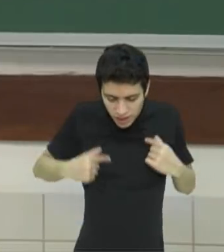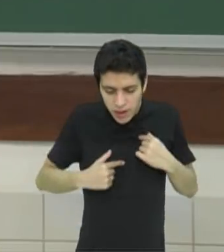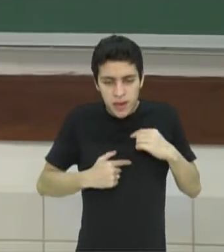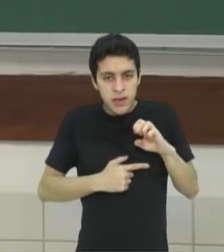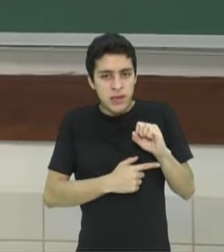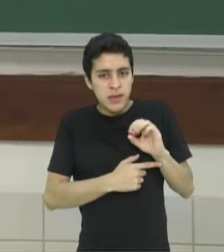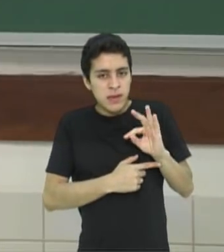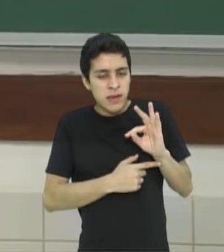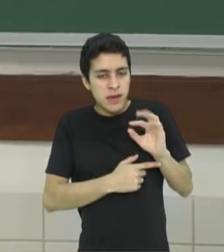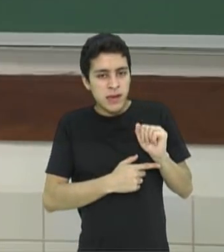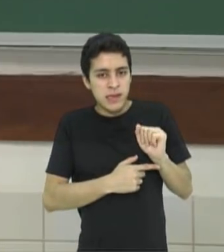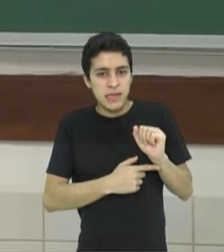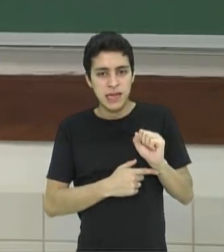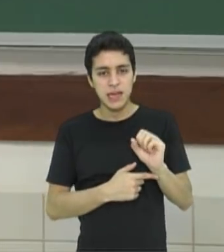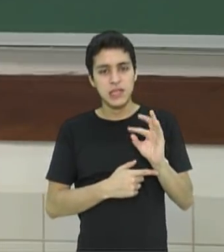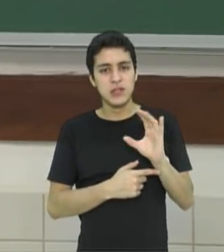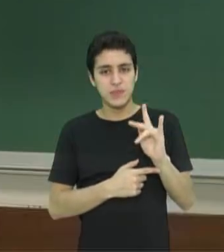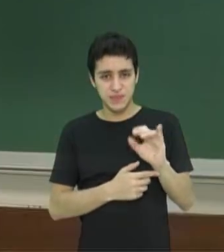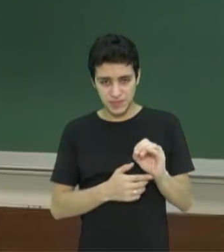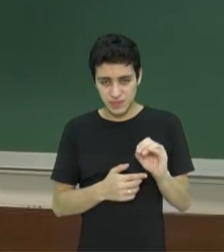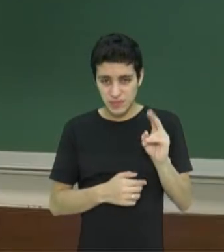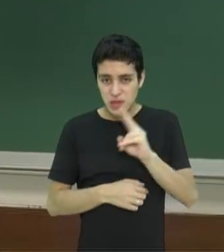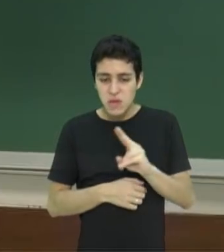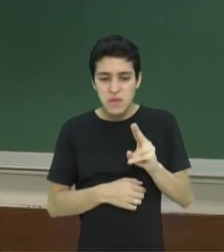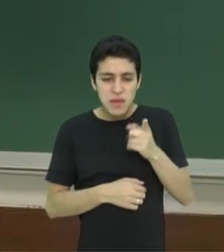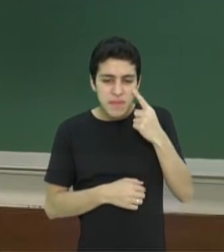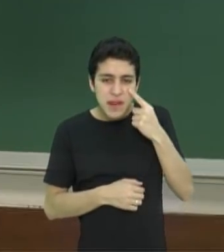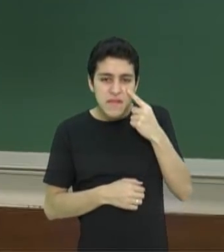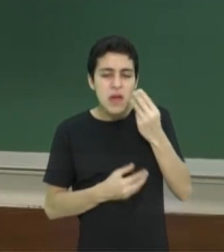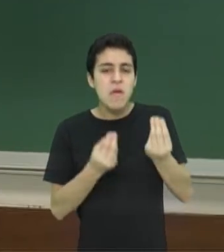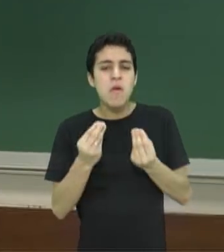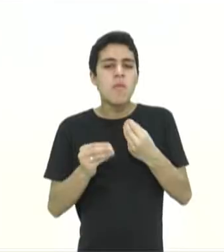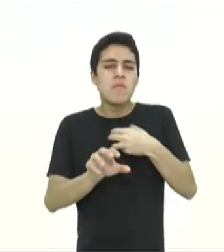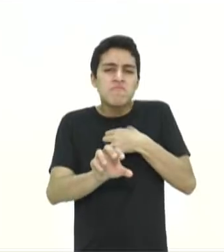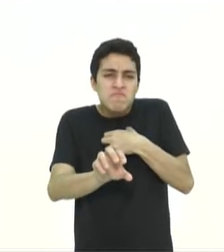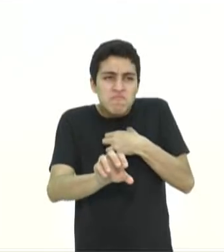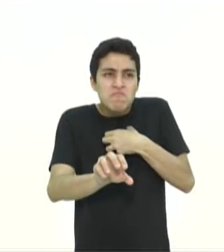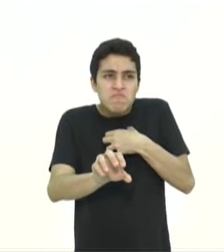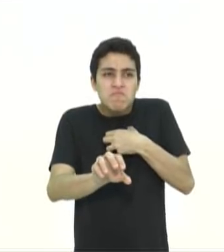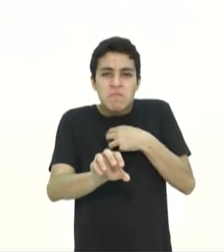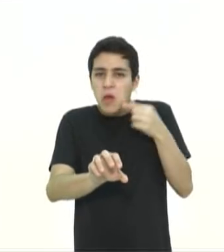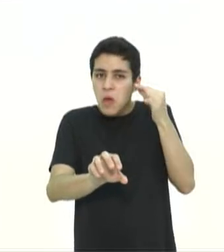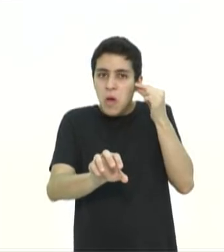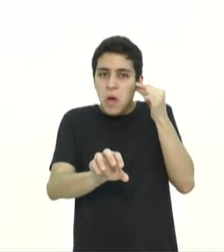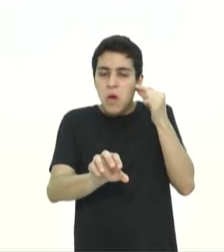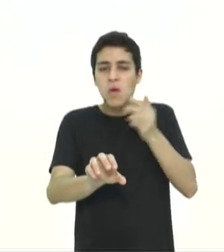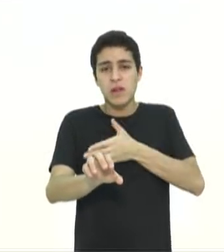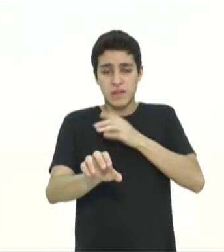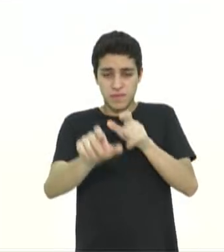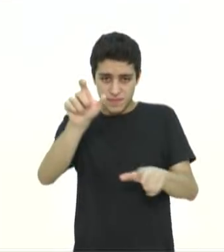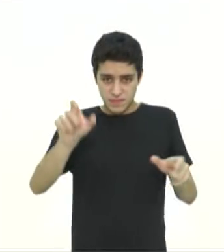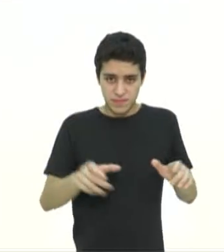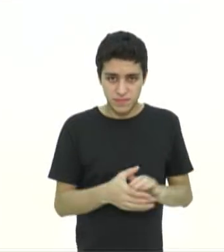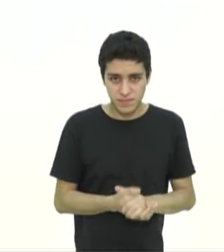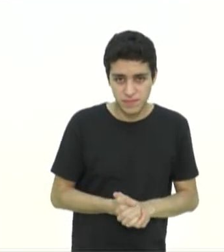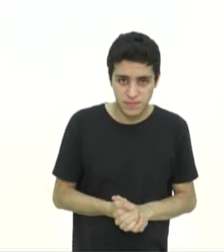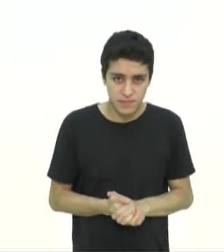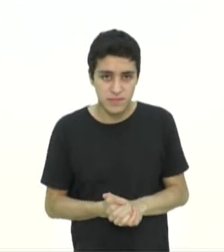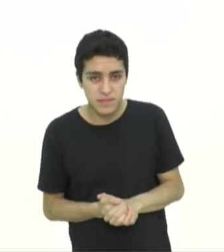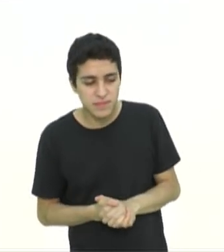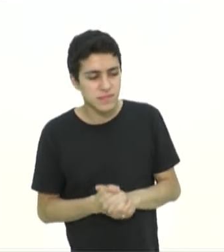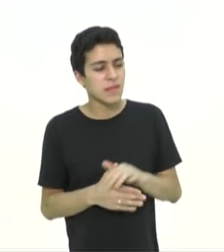que é aquele aparelho que o médico utiliza para auscultar os pacientes, né? perguntou para o médico e o médico disse: ah, talvez você